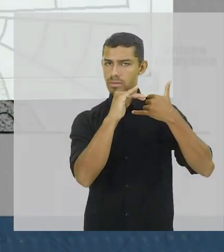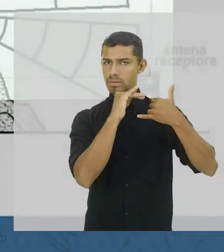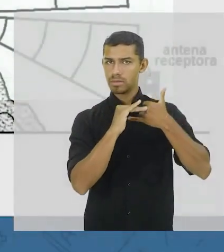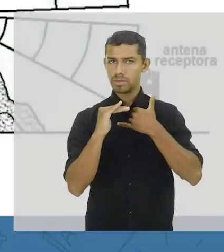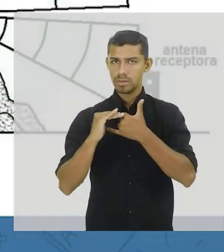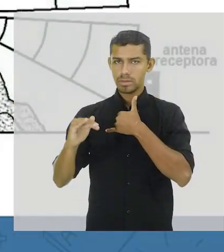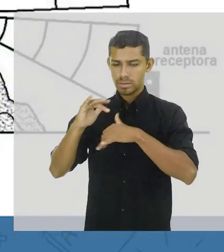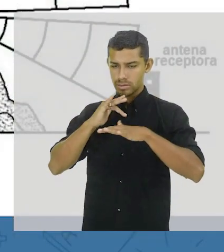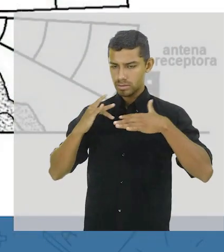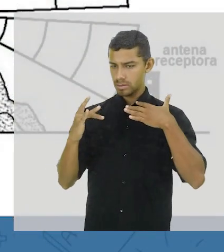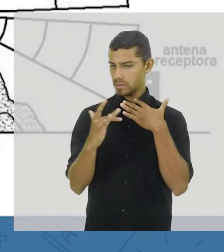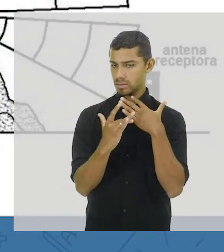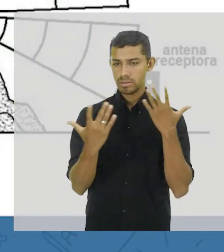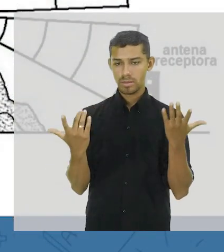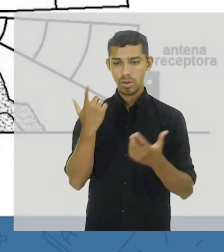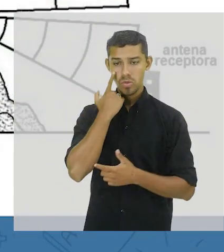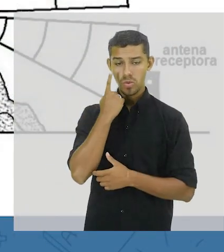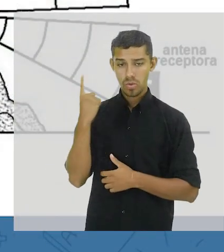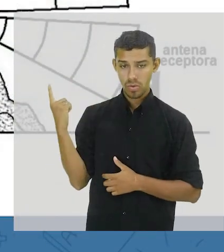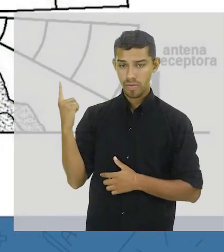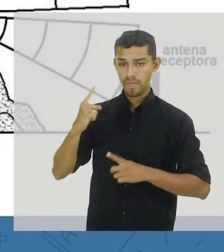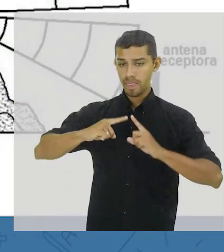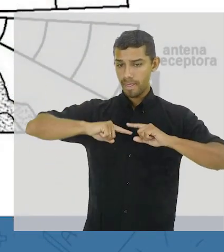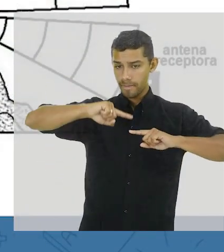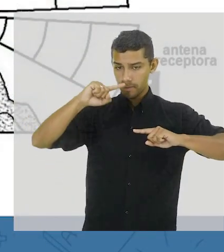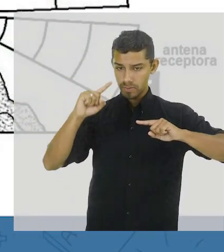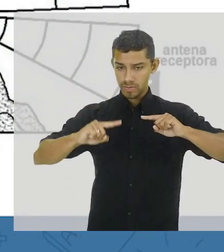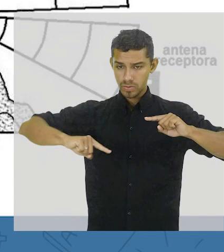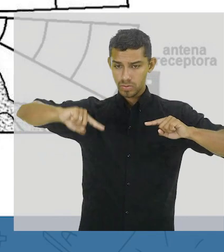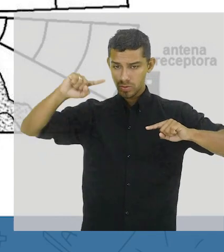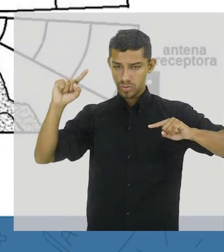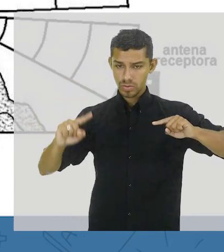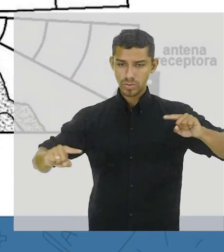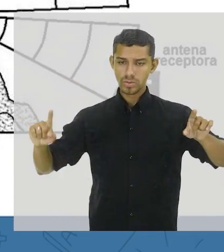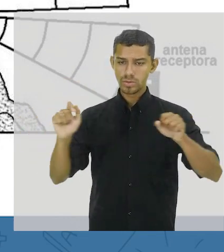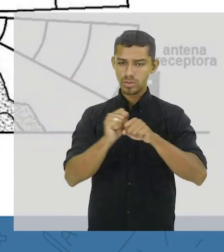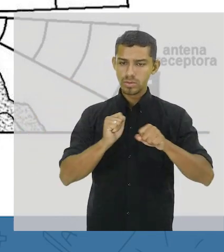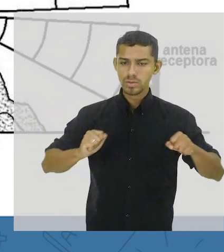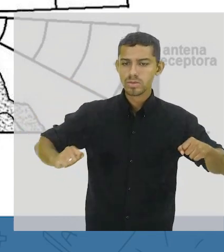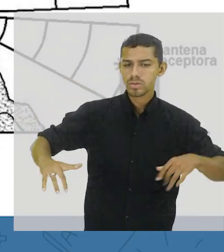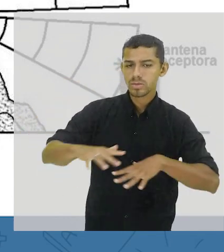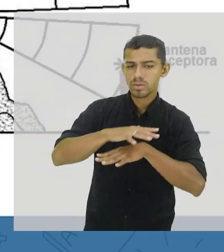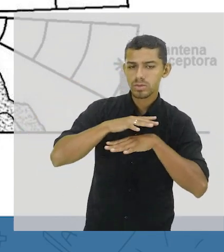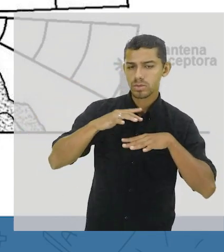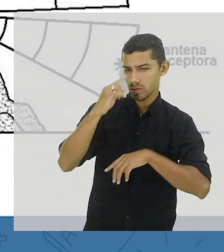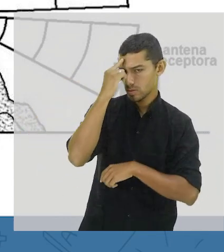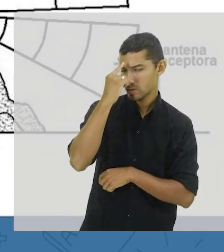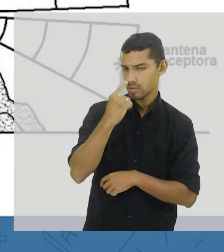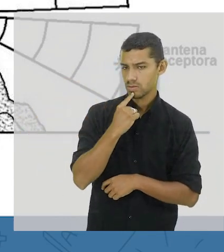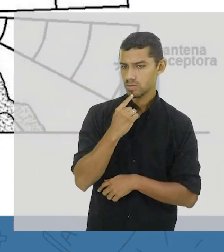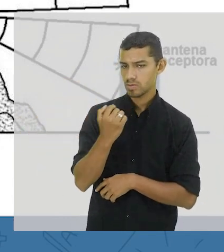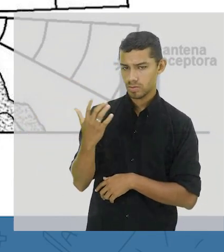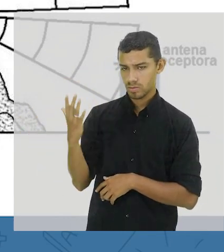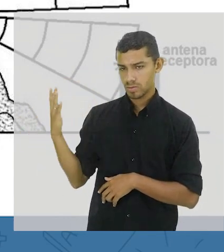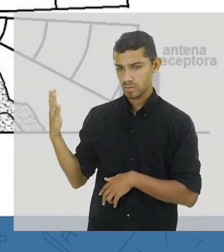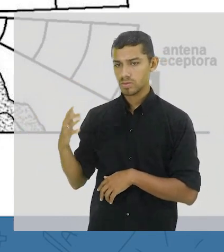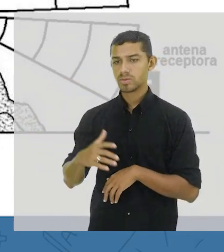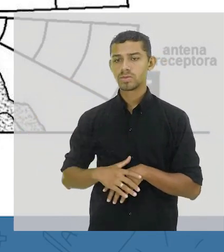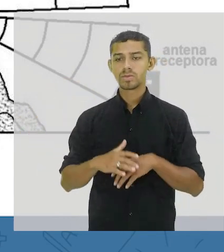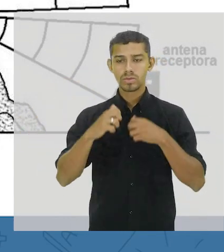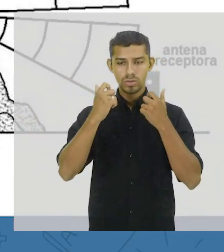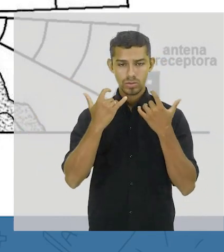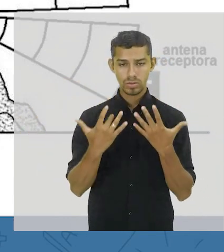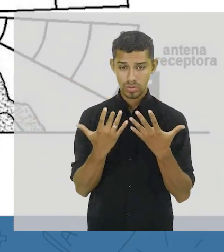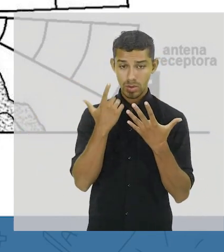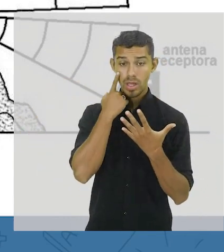O fenômeno ondulatório, melhor representado no esquema da figura acima, né, no caso abaixo, é o